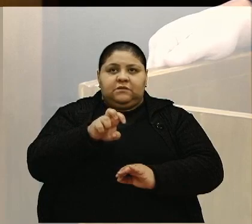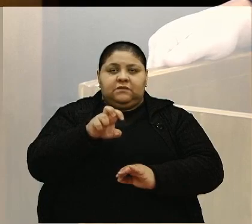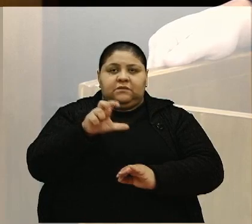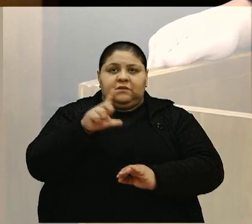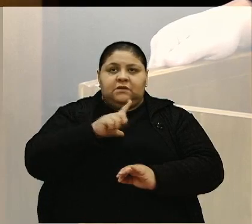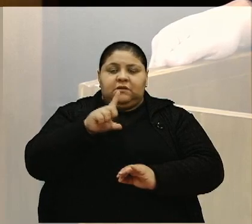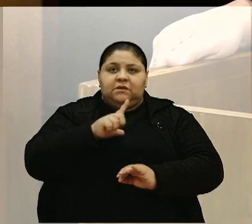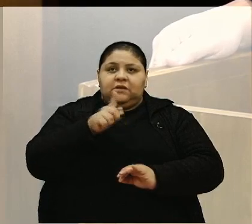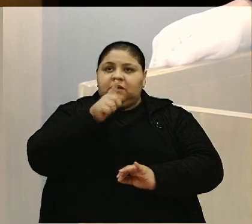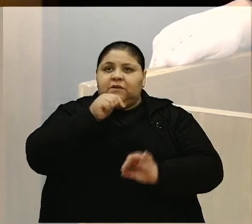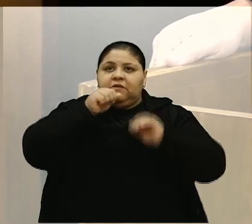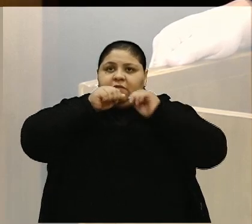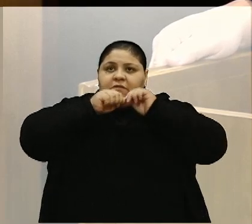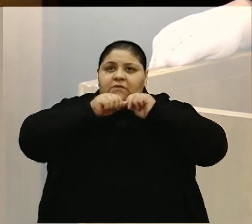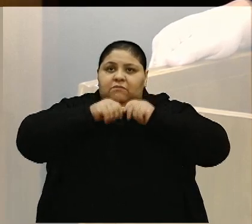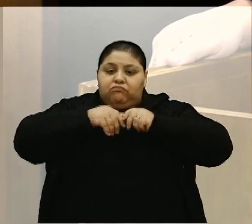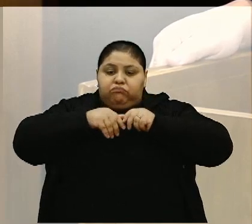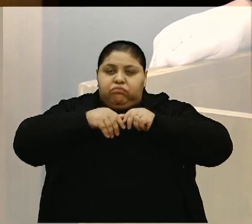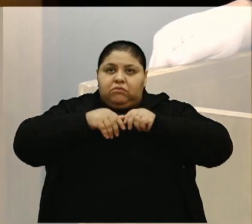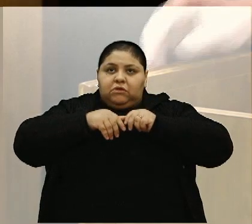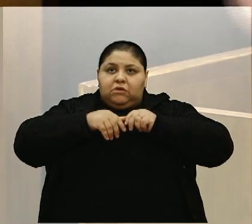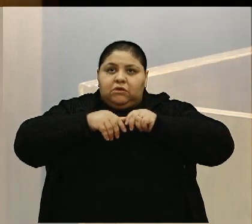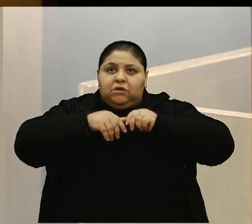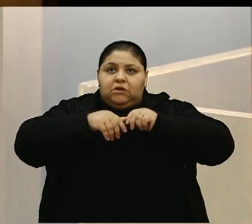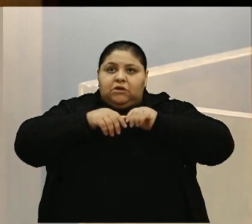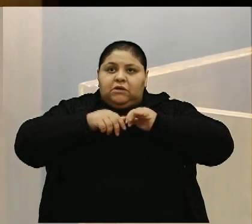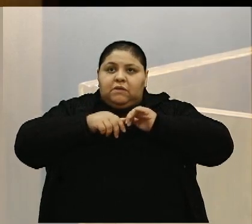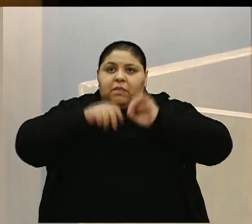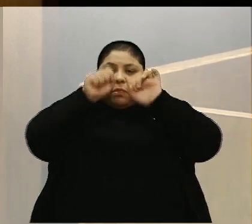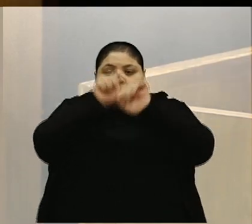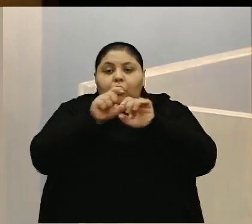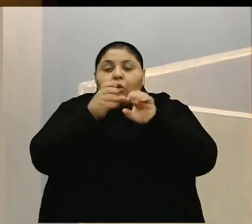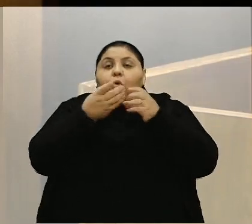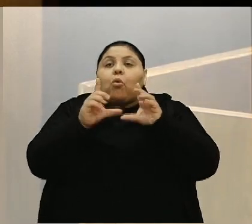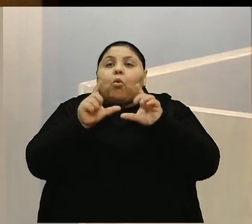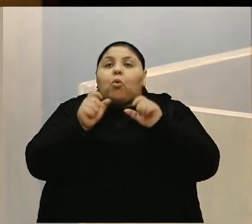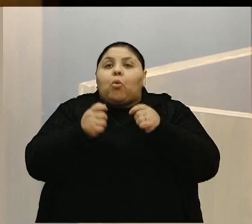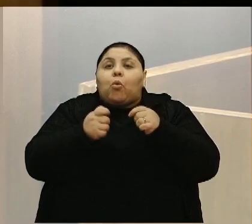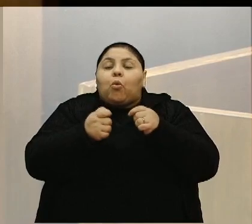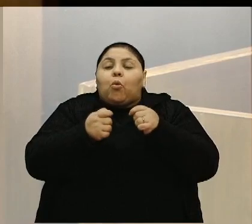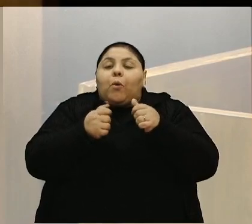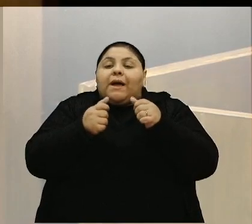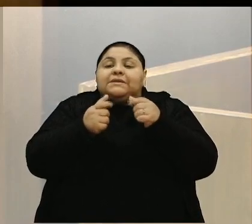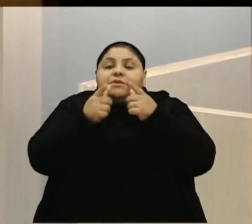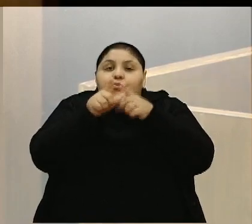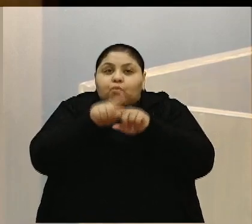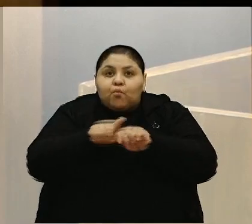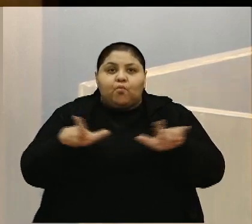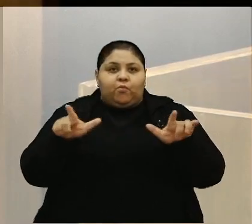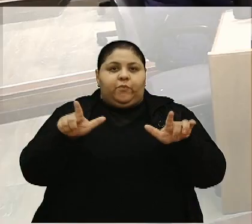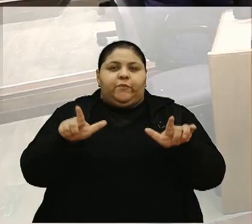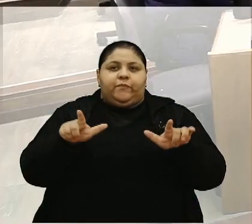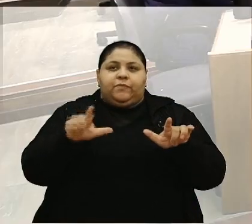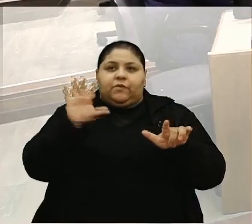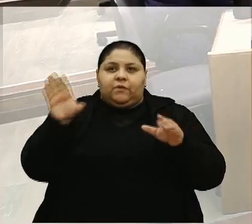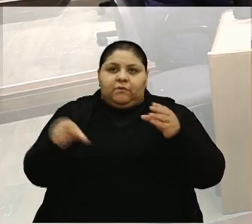molha o tornozelo. Então é difícil nós não prevenirmos. Sua parte, vereadora